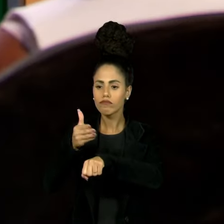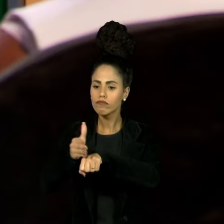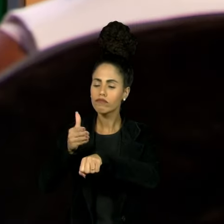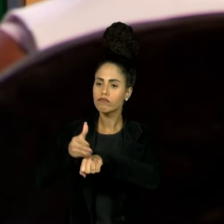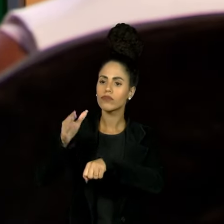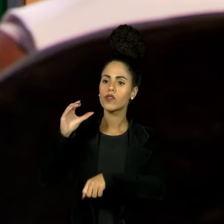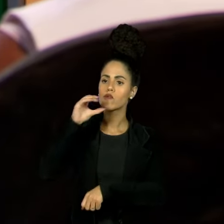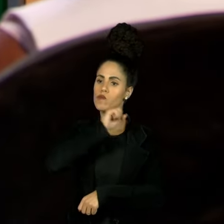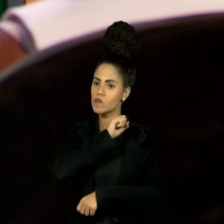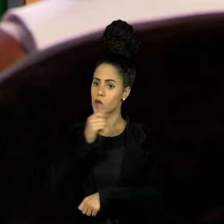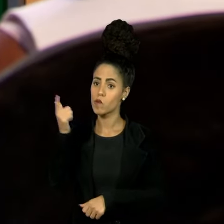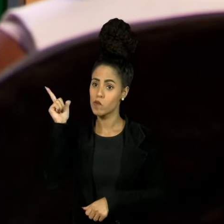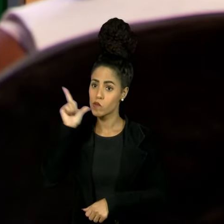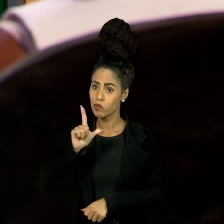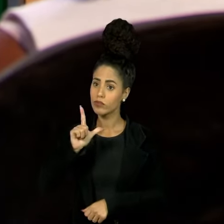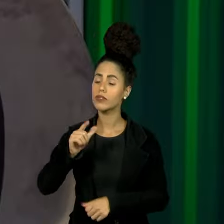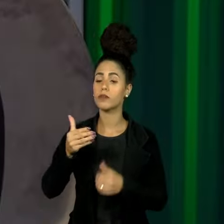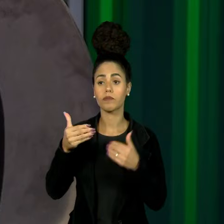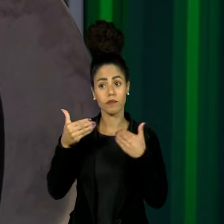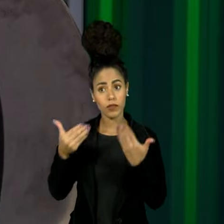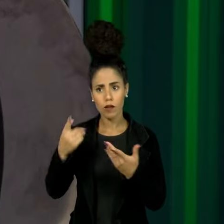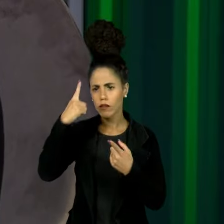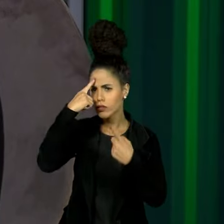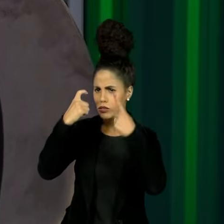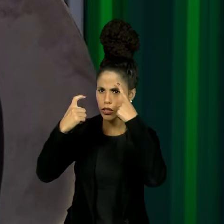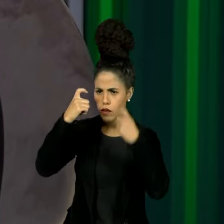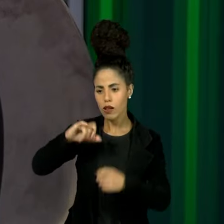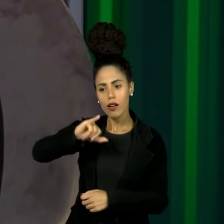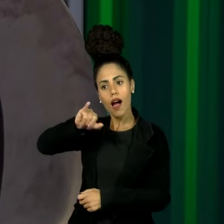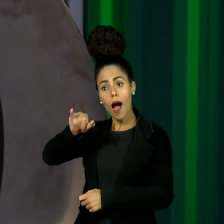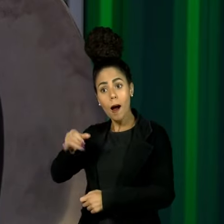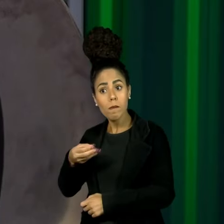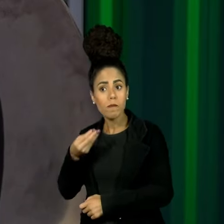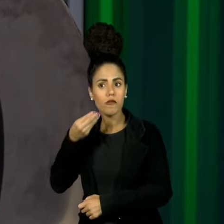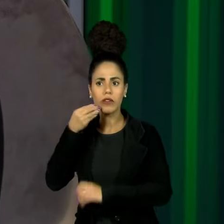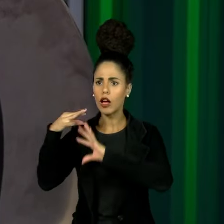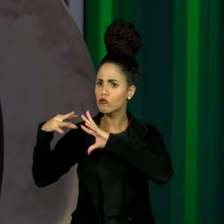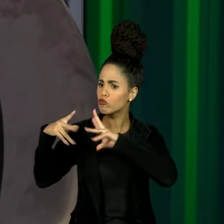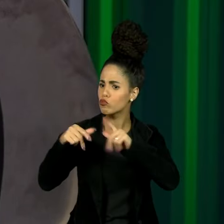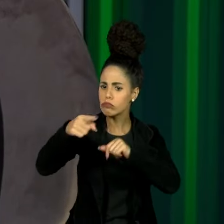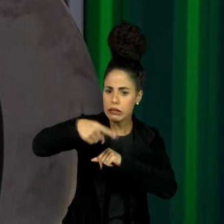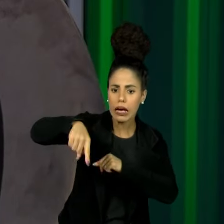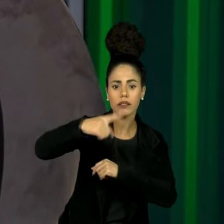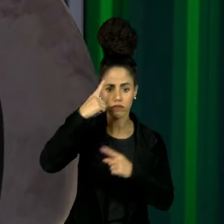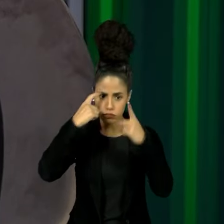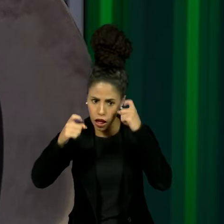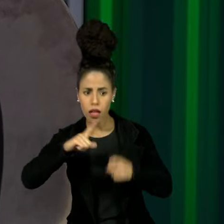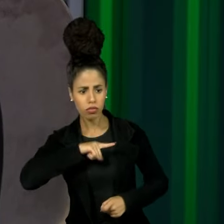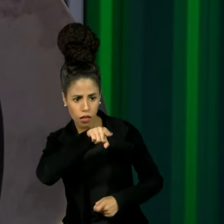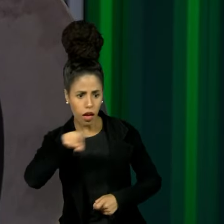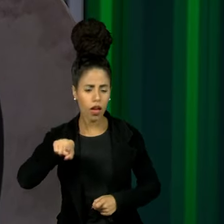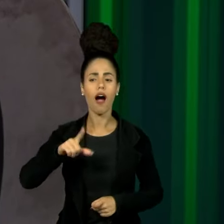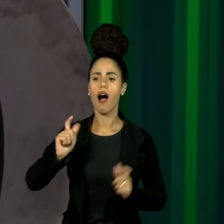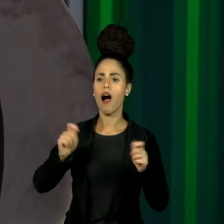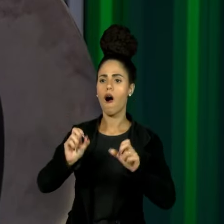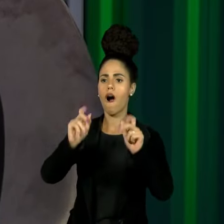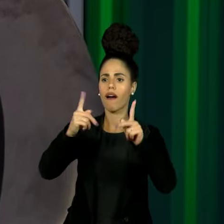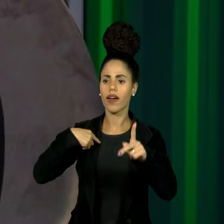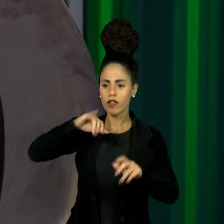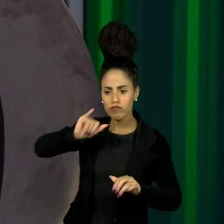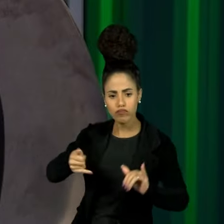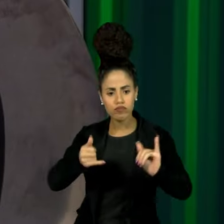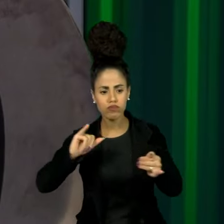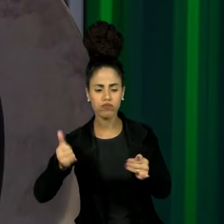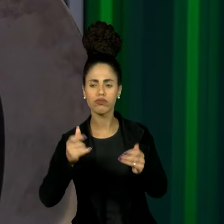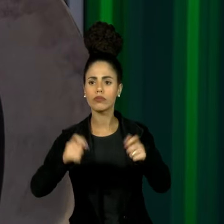pague ao final, né? Então, a ideia é aproveitar uma ideia que eles já tenham inicial, trabalhar em cima dela